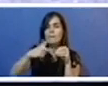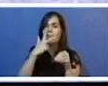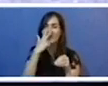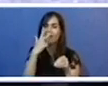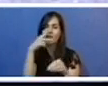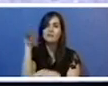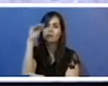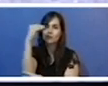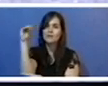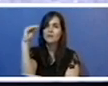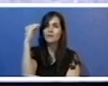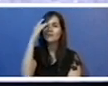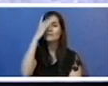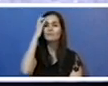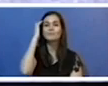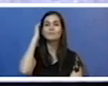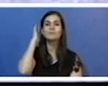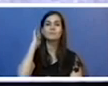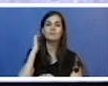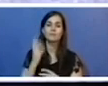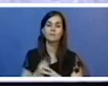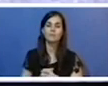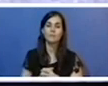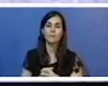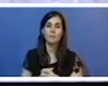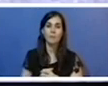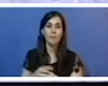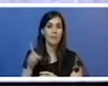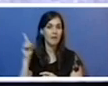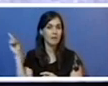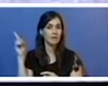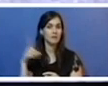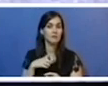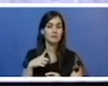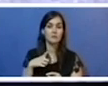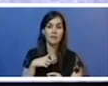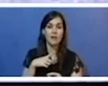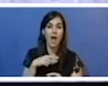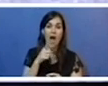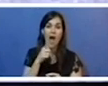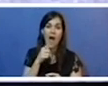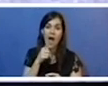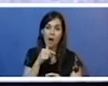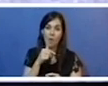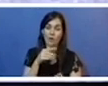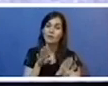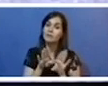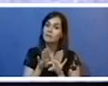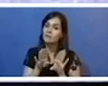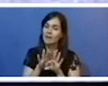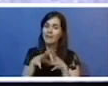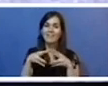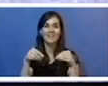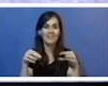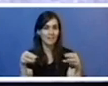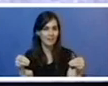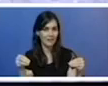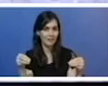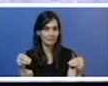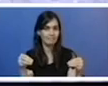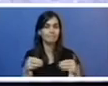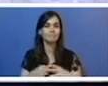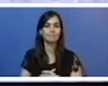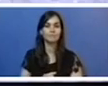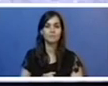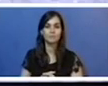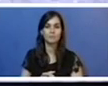répteis. O ornitorrinco, ele é um animal semiaquático. Ele passa grande parte do tempo na água e o